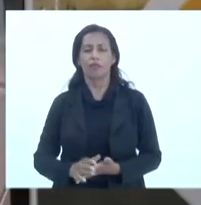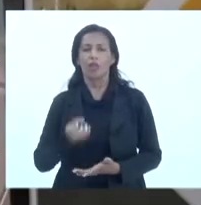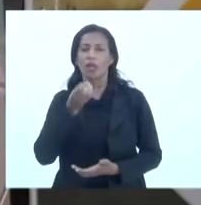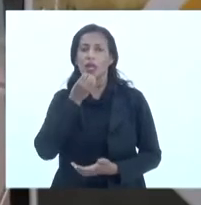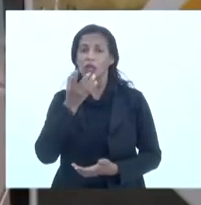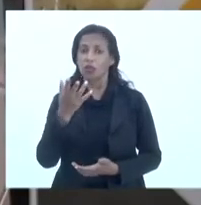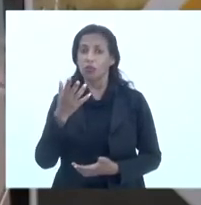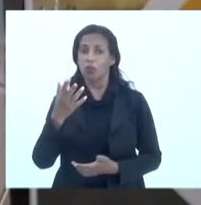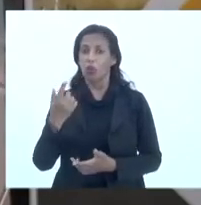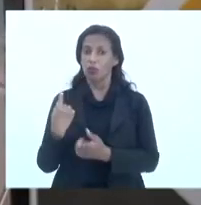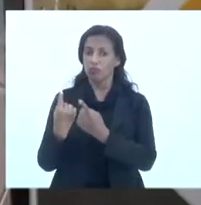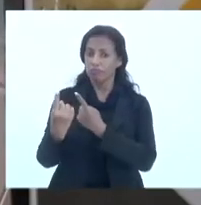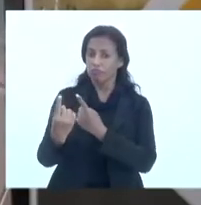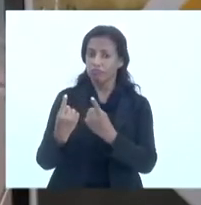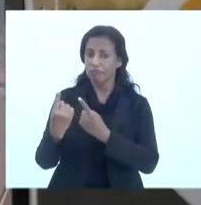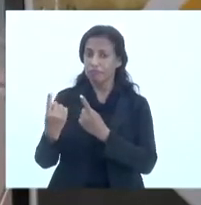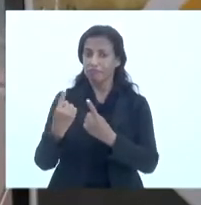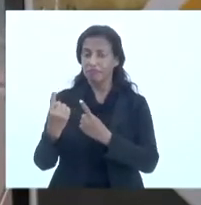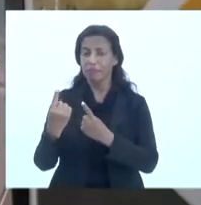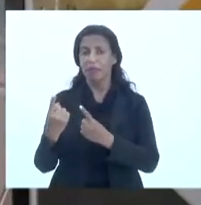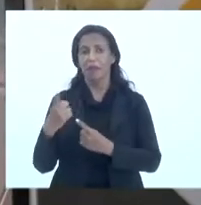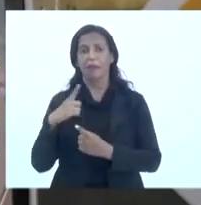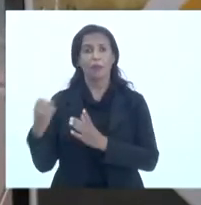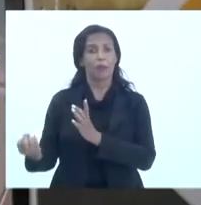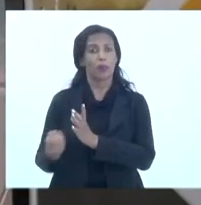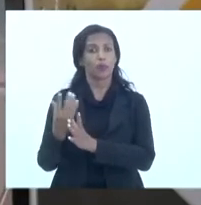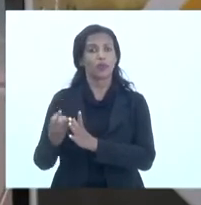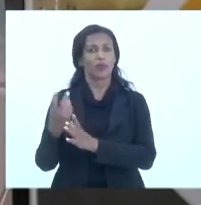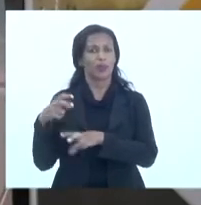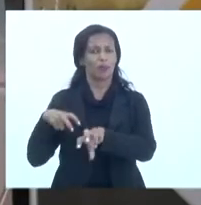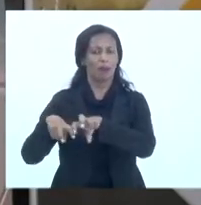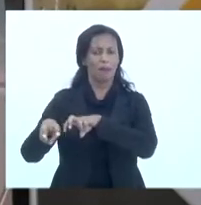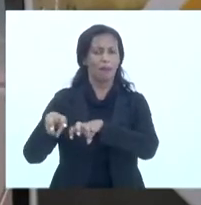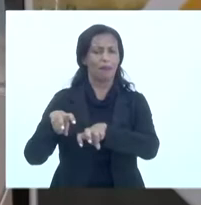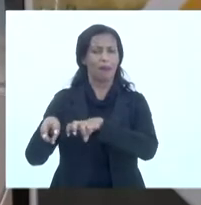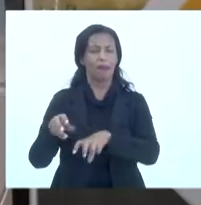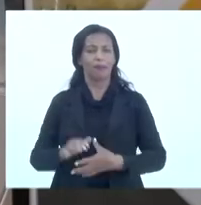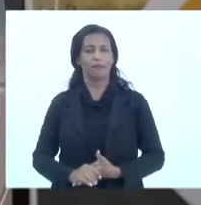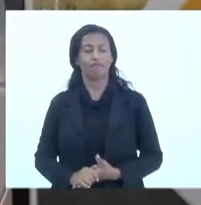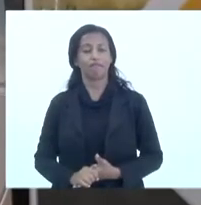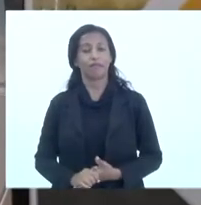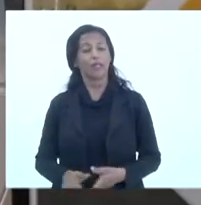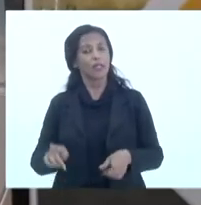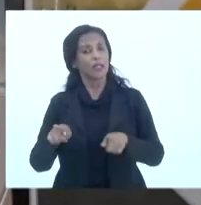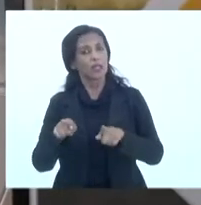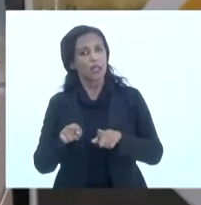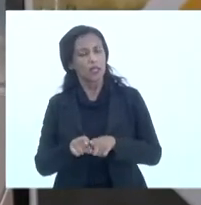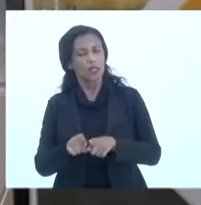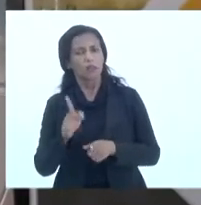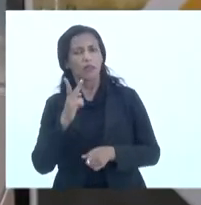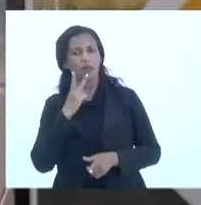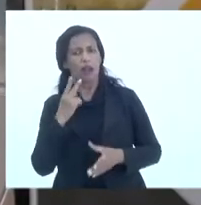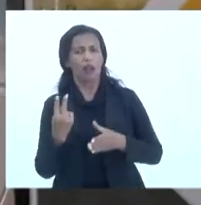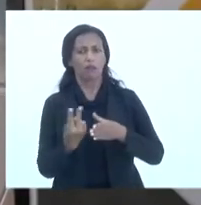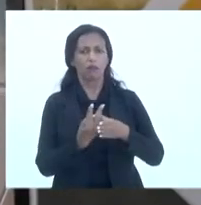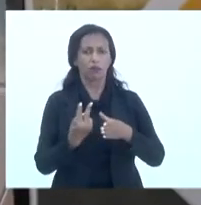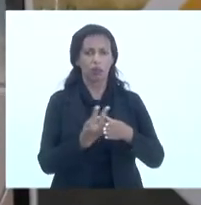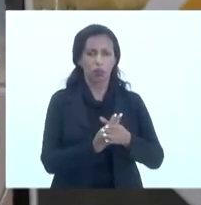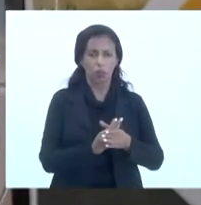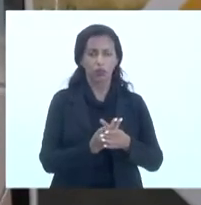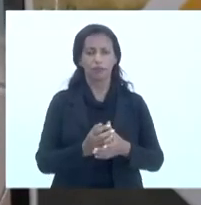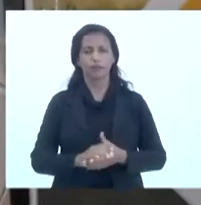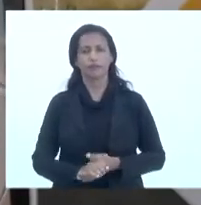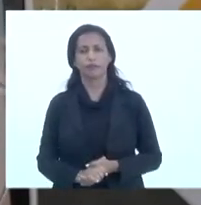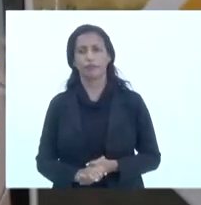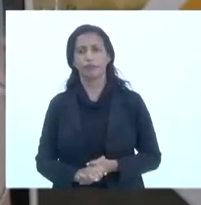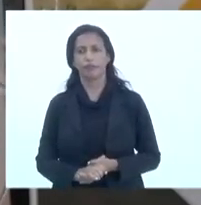as boas estradas para poder escoar a produção. E também dizer que Volta Redonda,